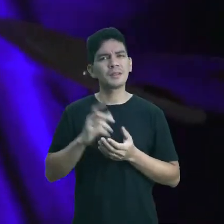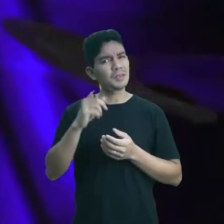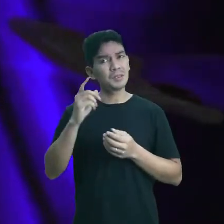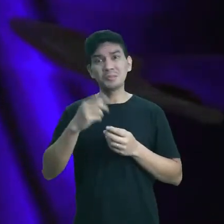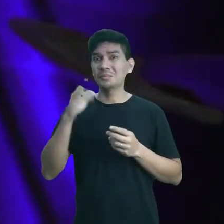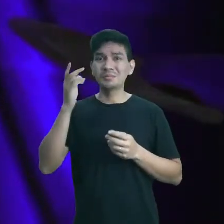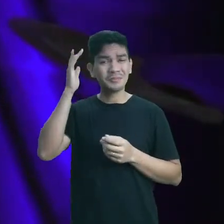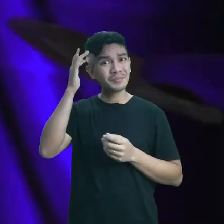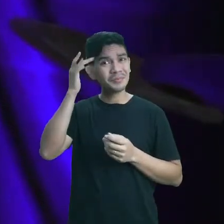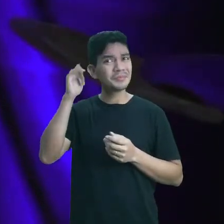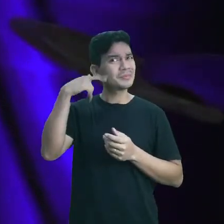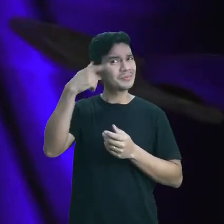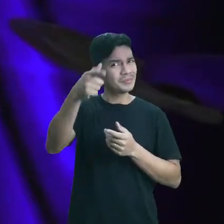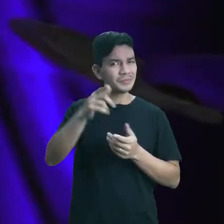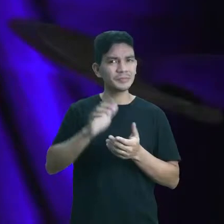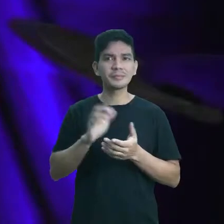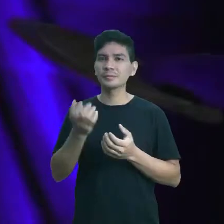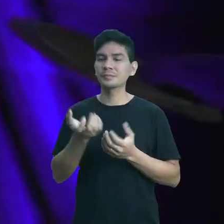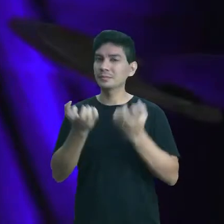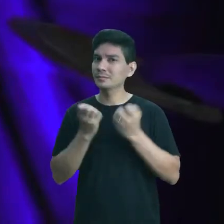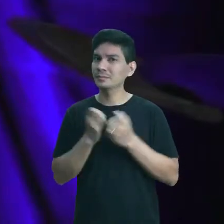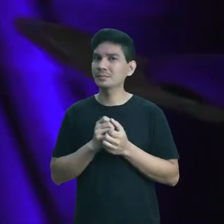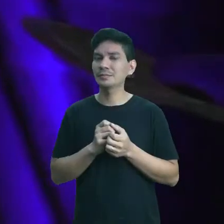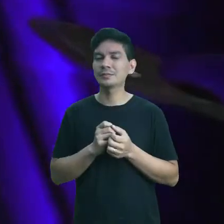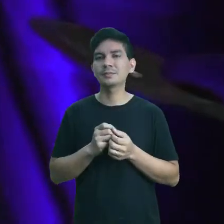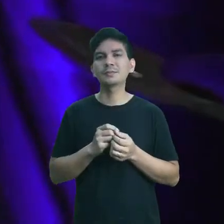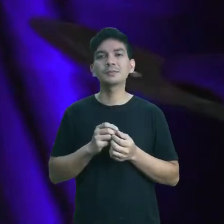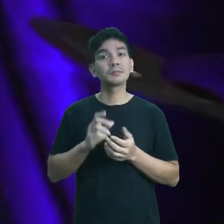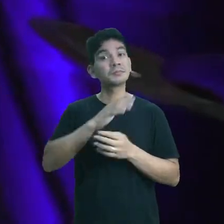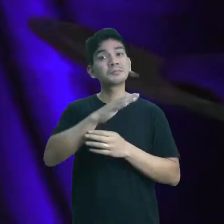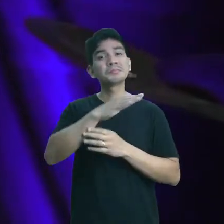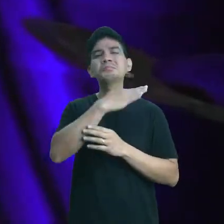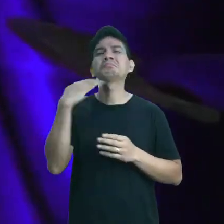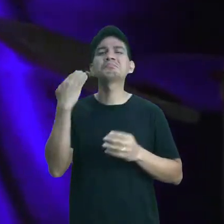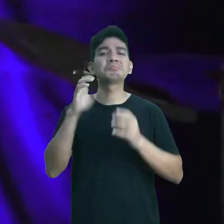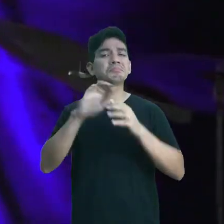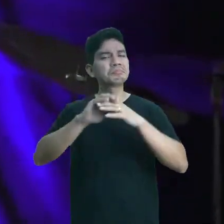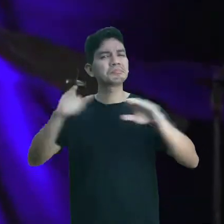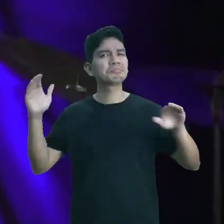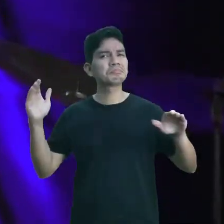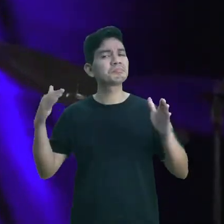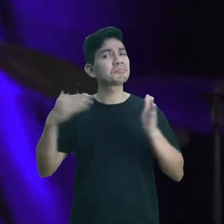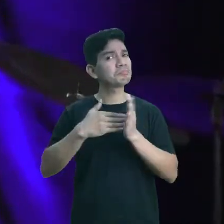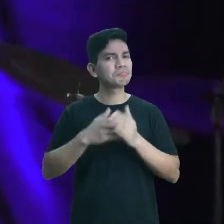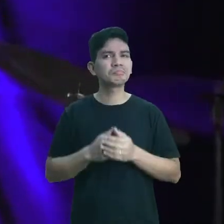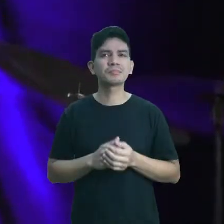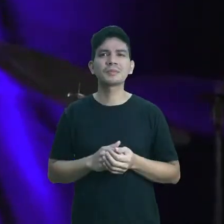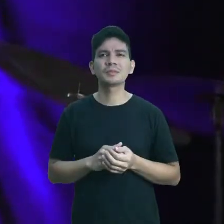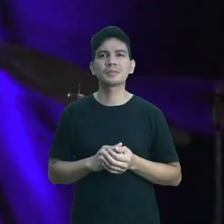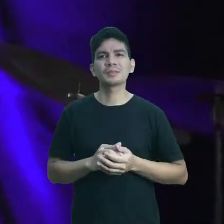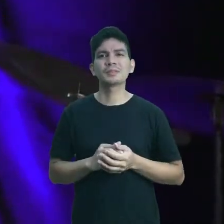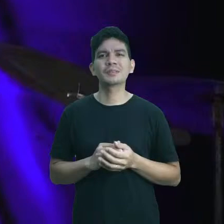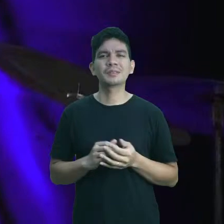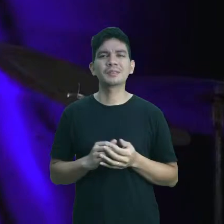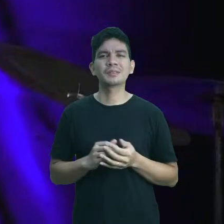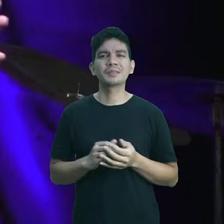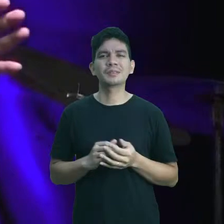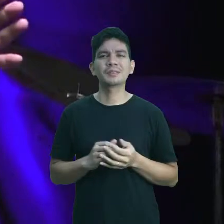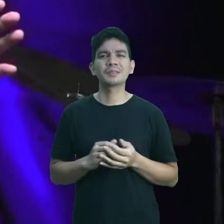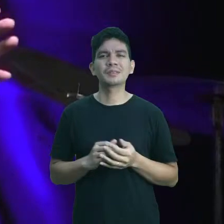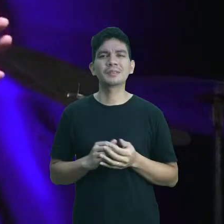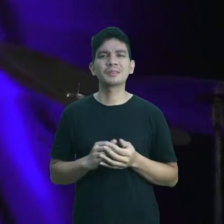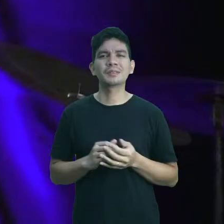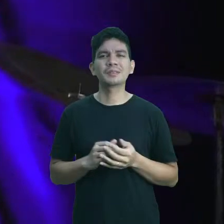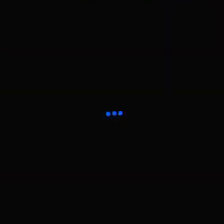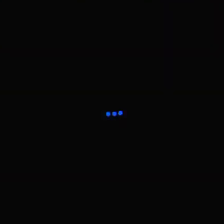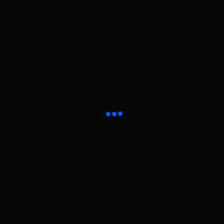quiser. Até que a morte os separe. Se vier comigo, pastor, eu me arrependi. Nós vamos fazer